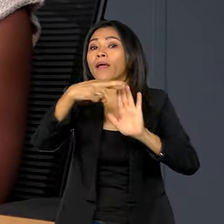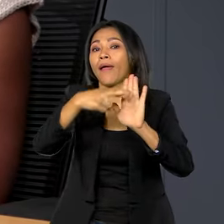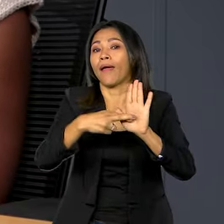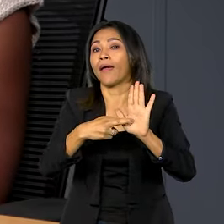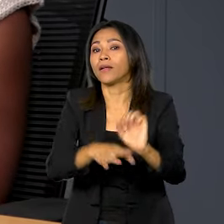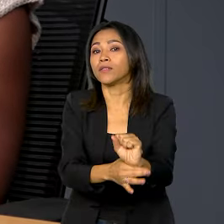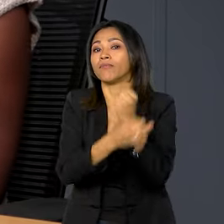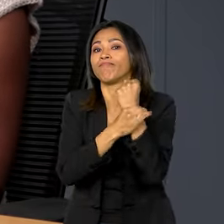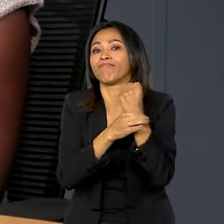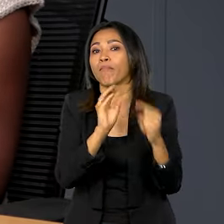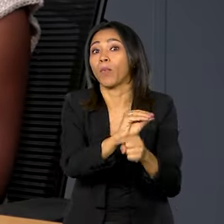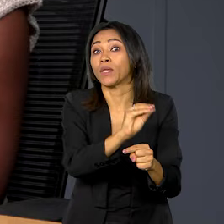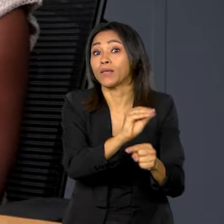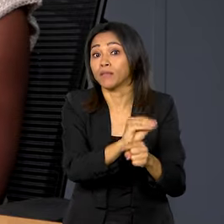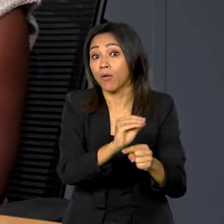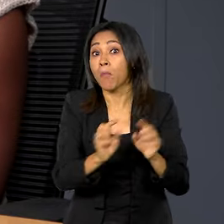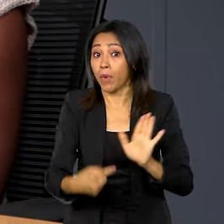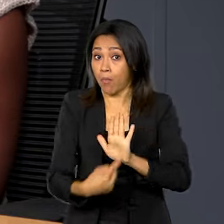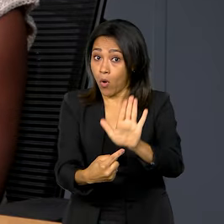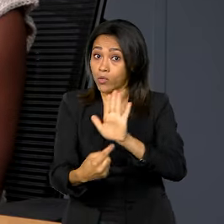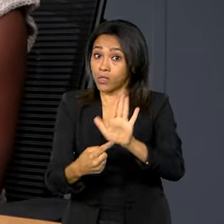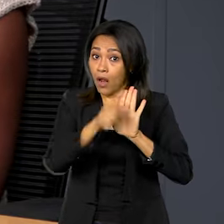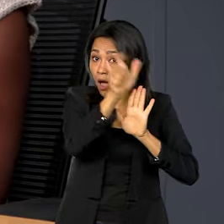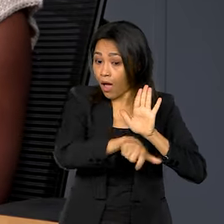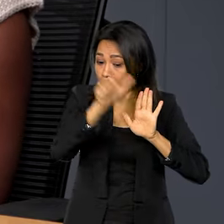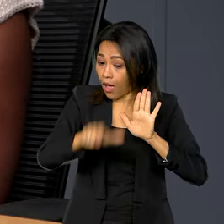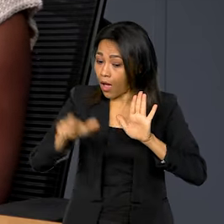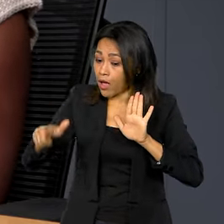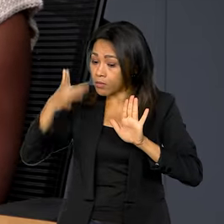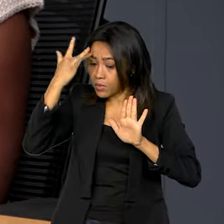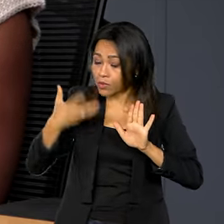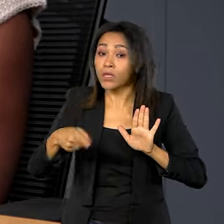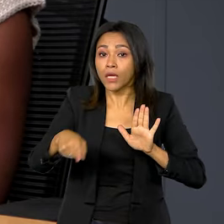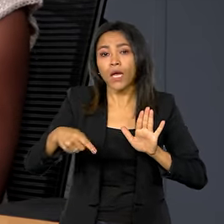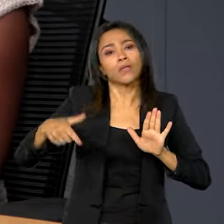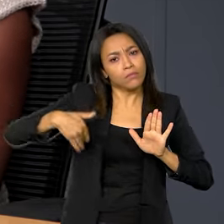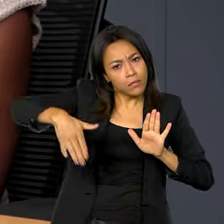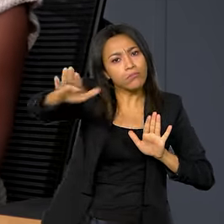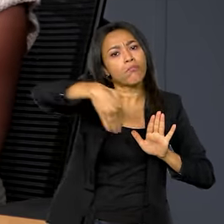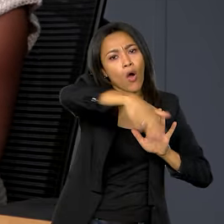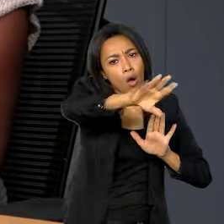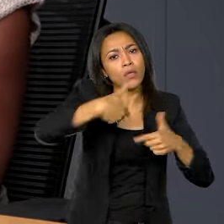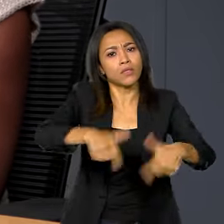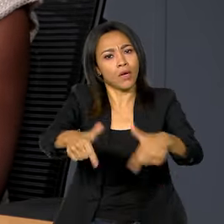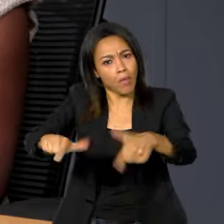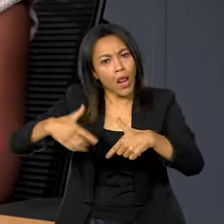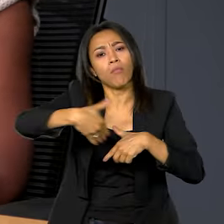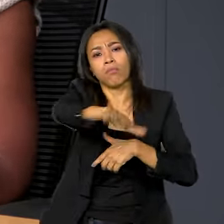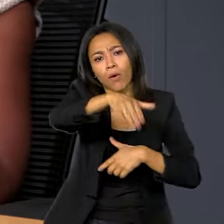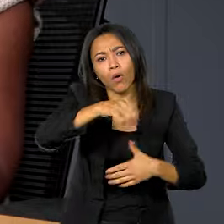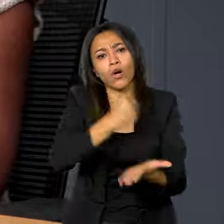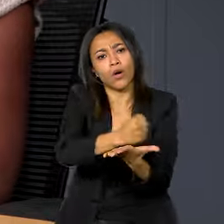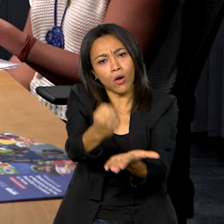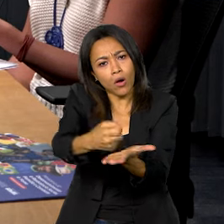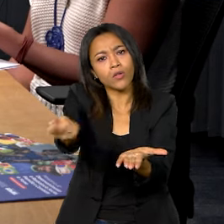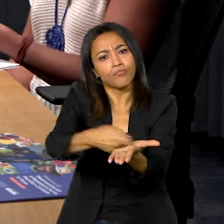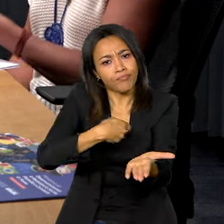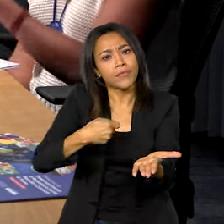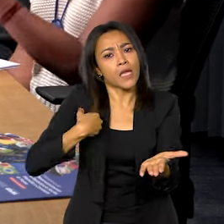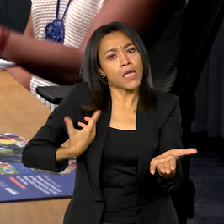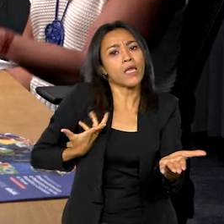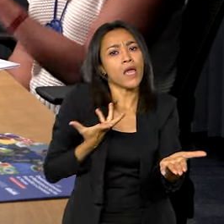regra de proteção pra gente mostrar pros beneficiários e as beneficiárias do programa que elas podem trabalhar sim que podem ter uma carteira